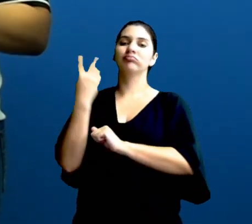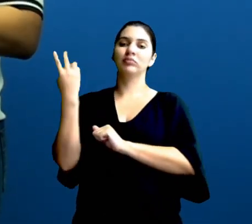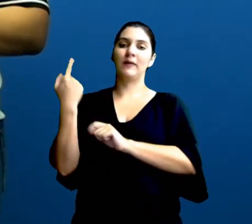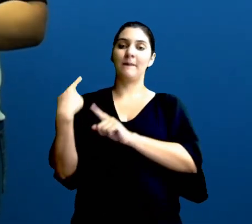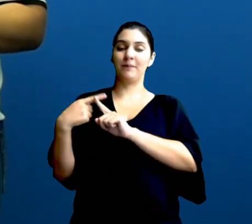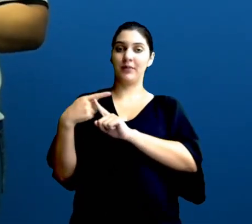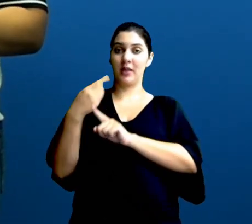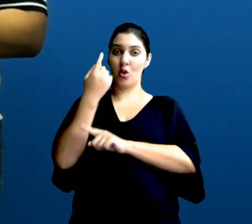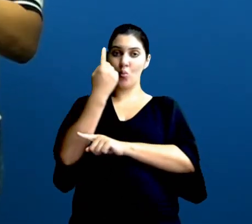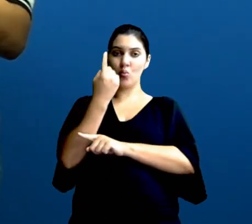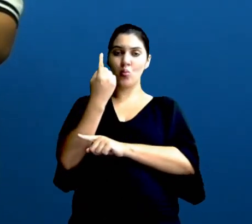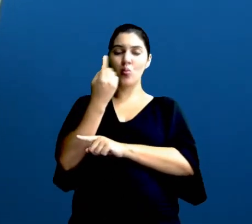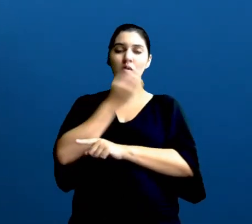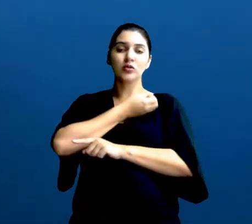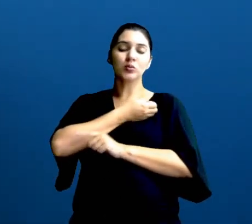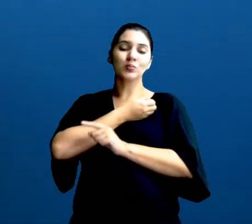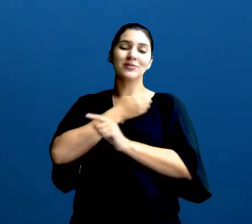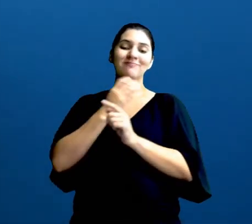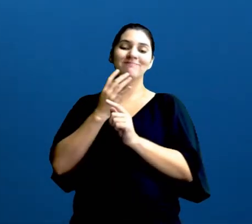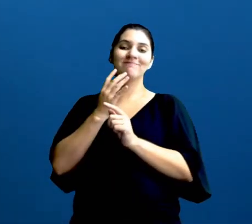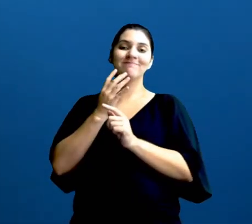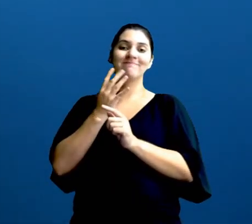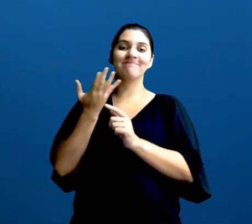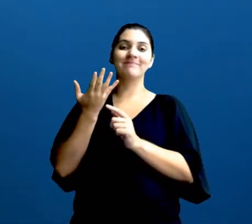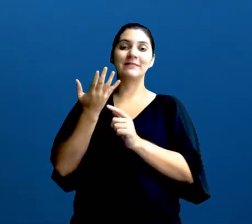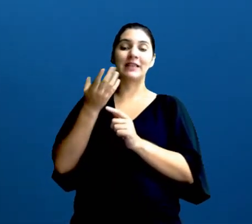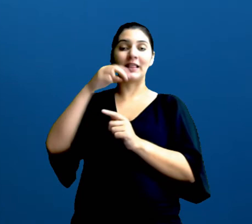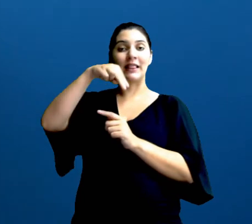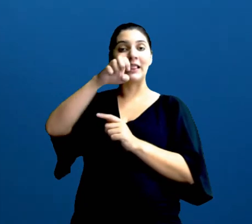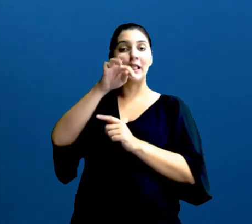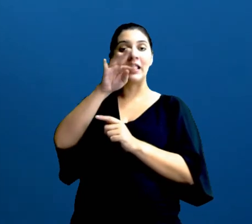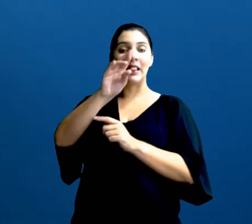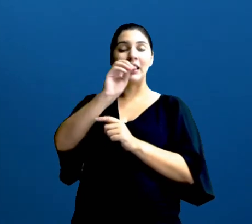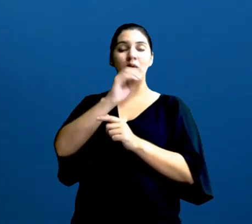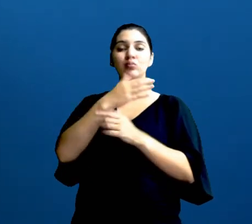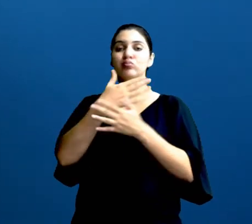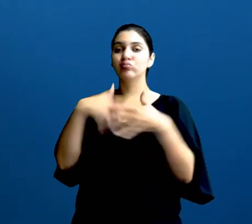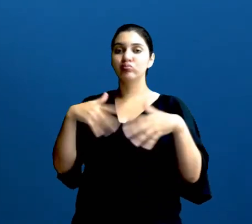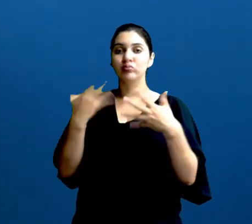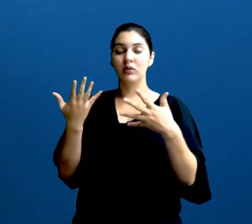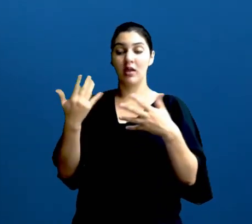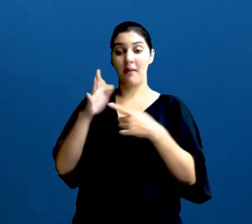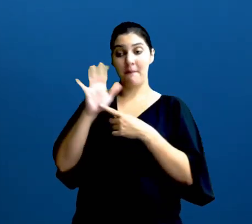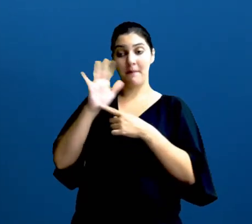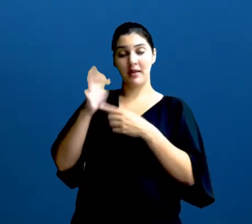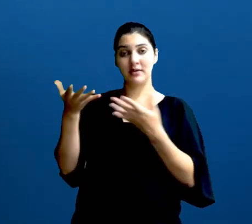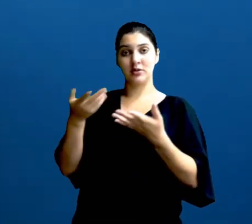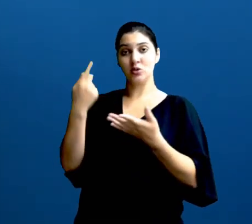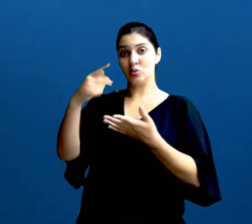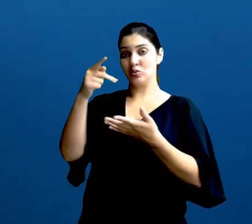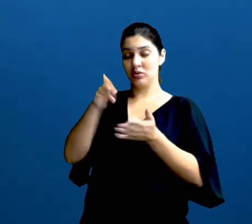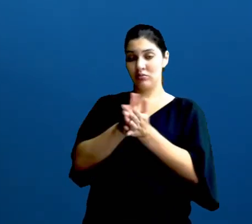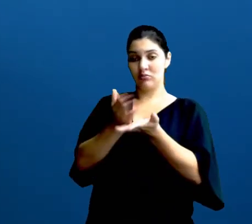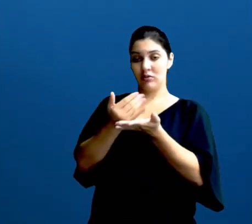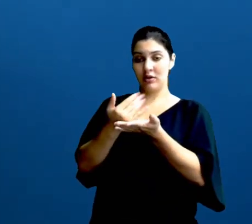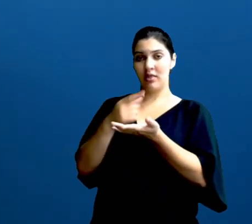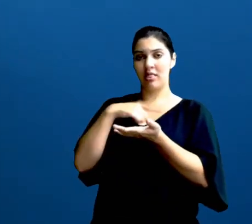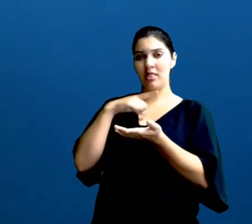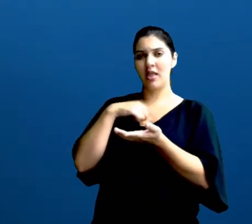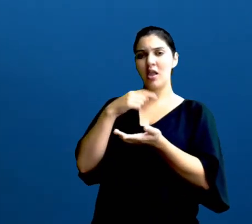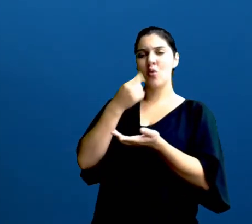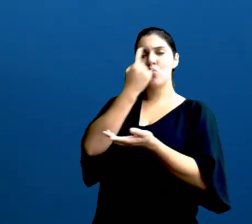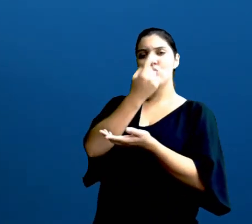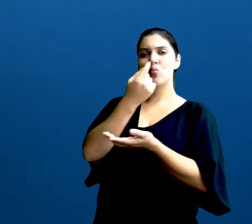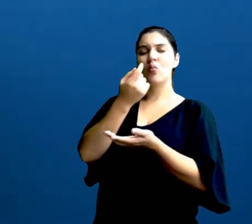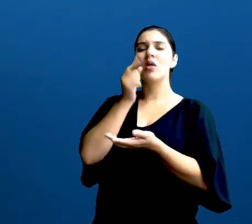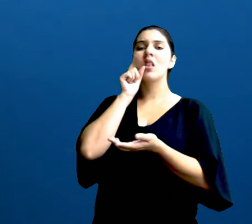1 é um número bem neutro, tá certo? Então, ó, olha o 1 aqui, apareceu. Então, aí no seu caderninho você coloca um de lápis,